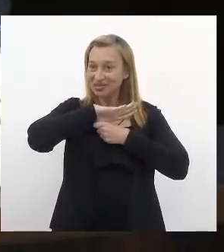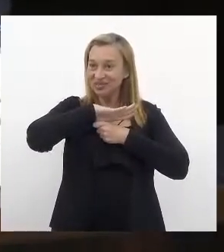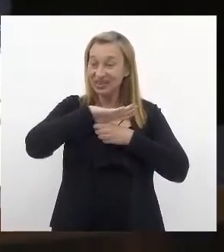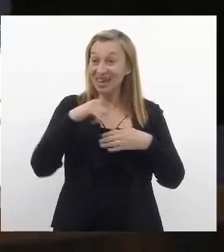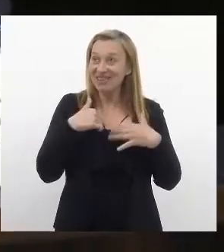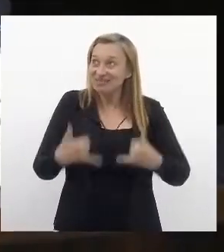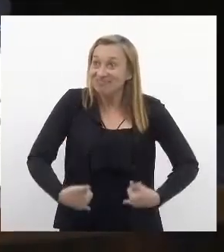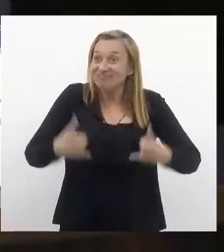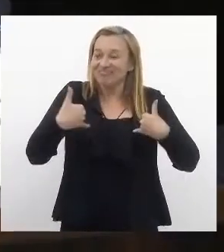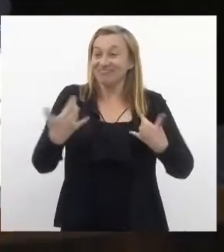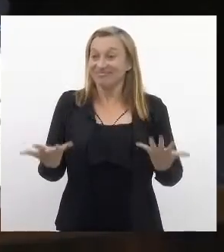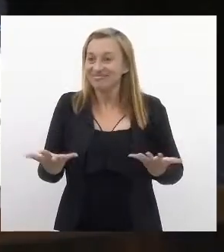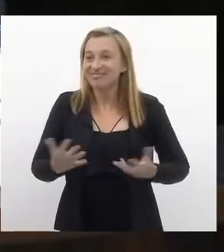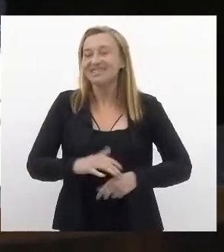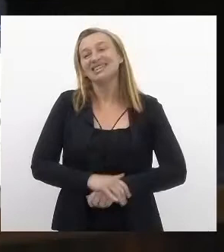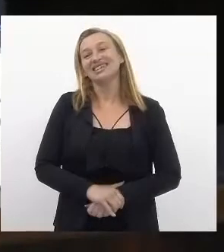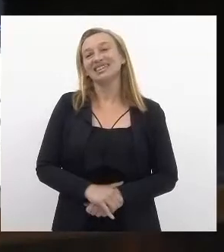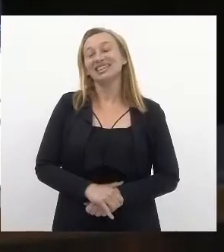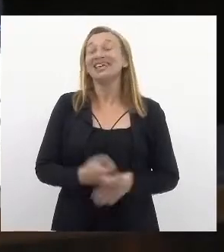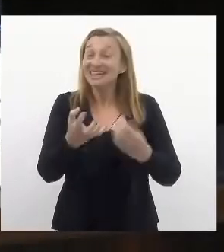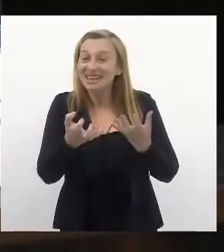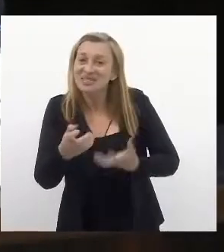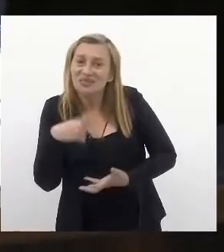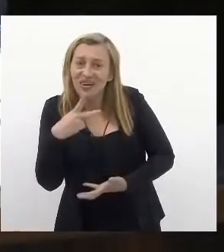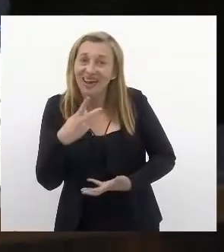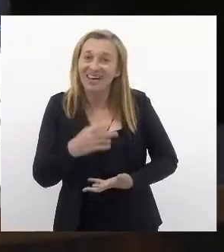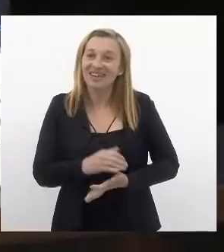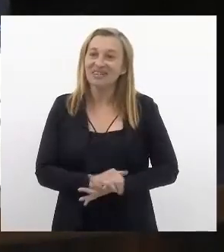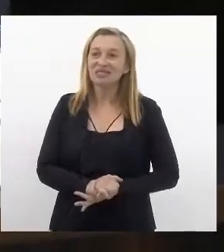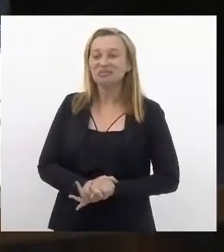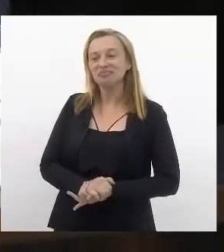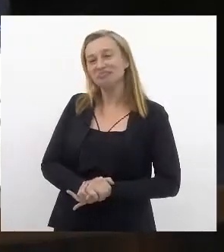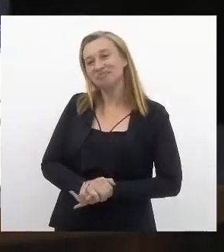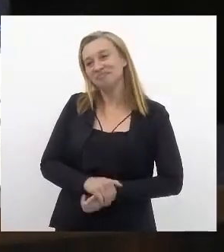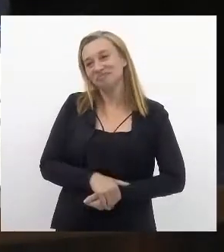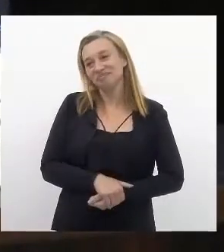merecido. E eu quero dizer